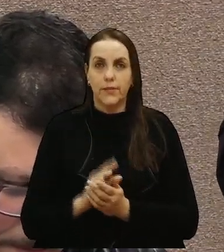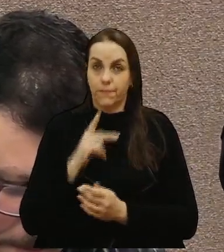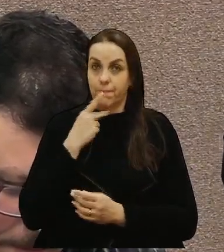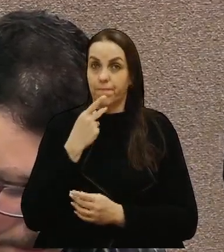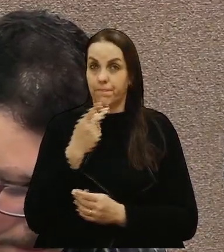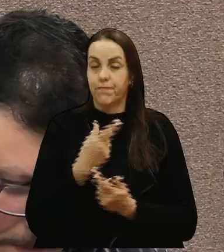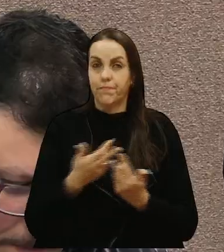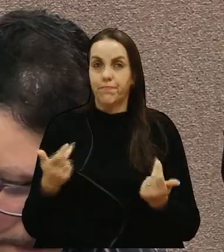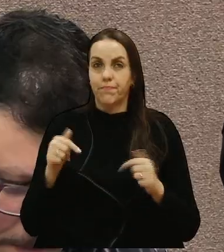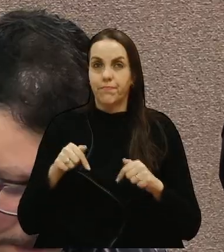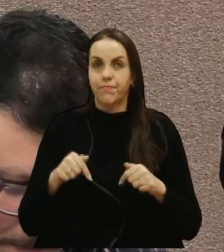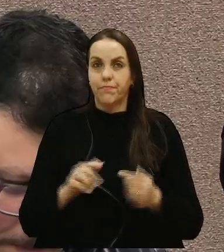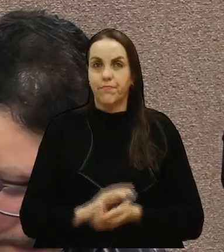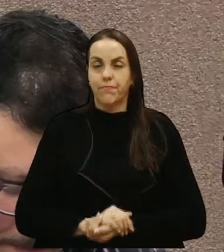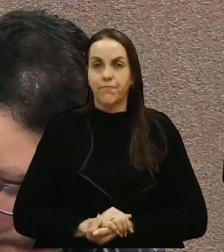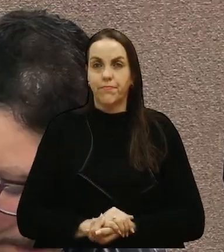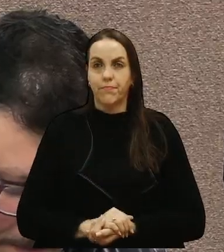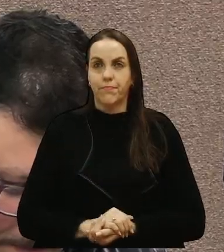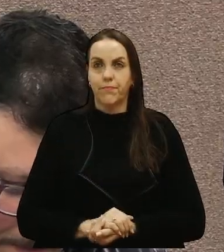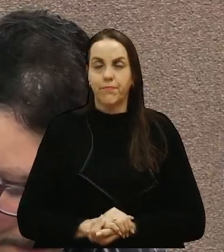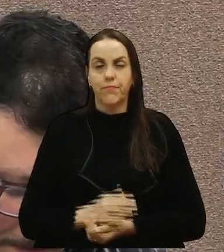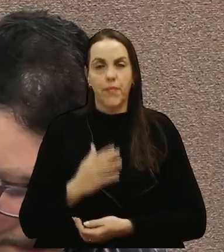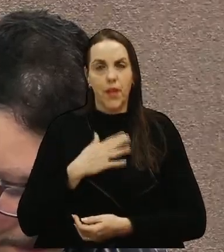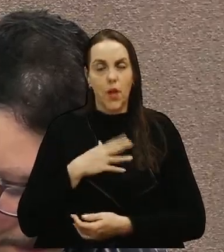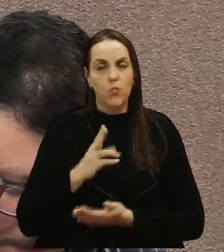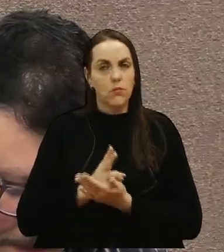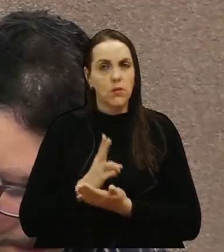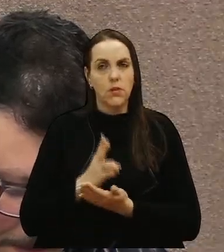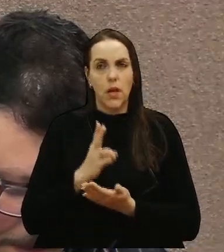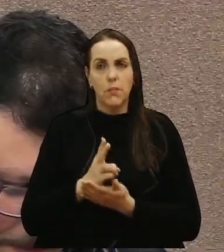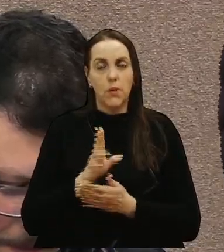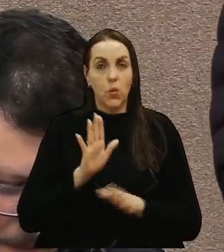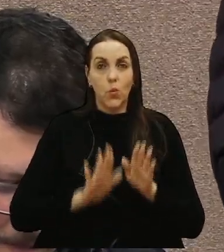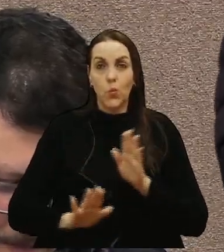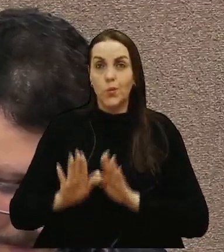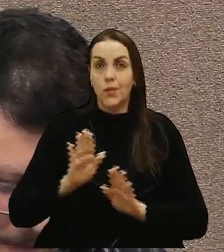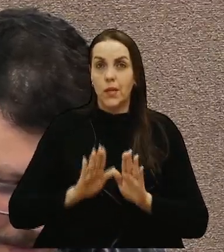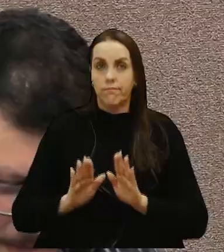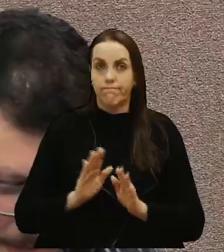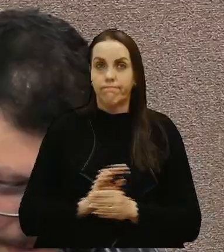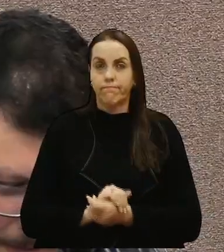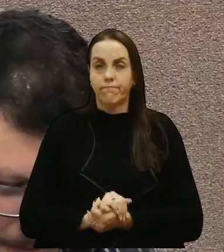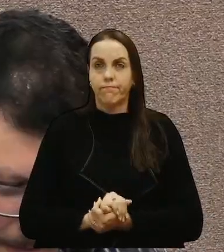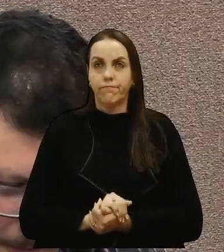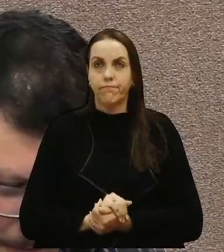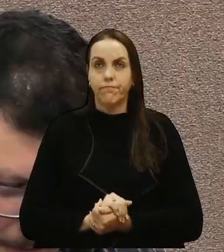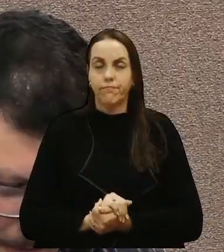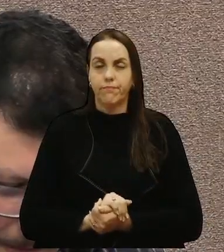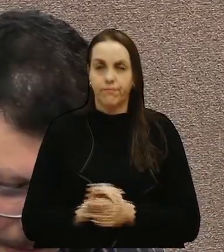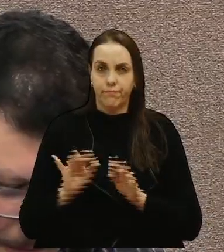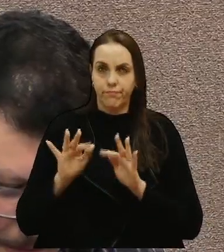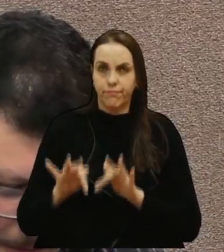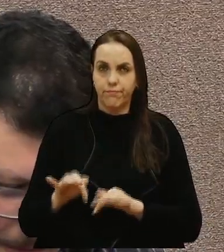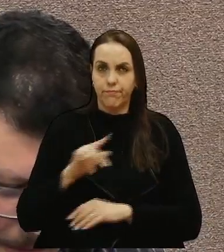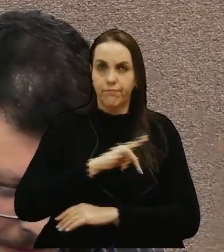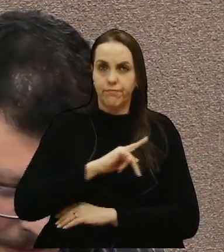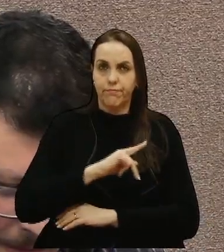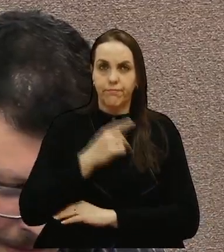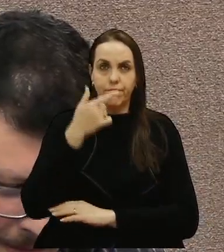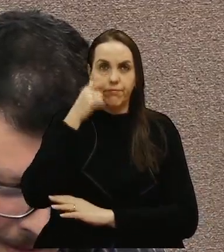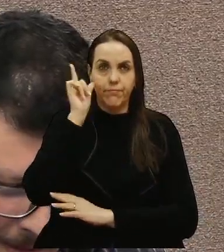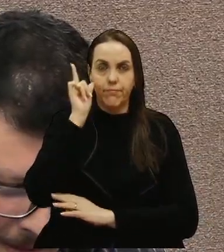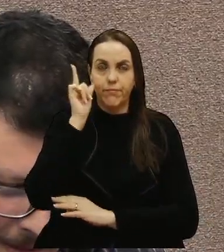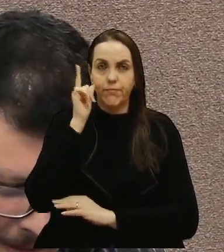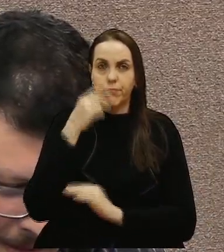aqui. Eu procuro ter sempre o maior cuidado. E, para concluir, senhor presidente, no dia de ontem, eu cheguei